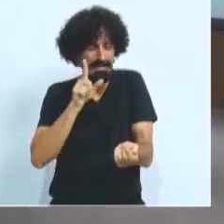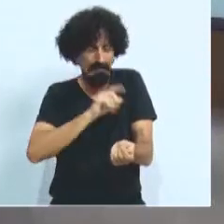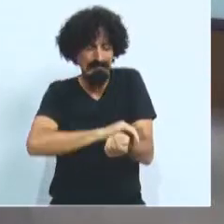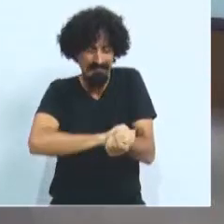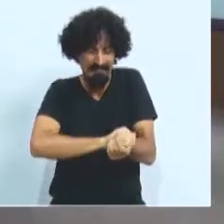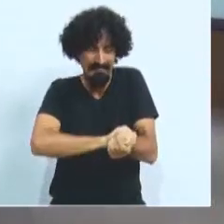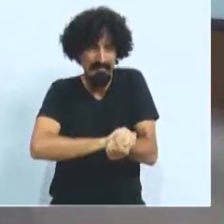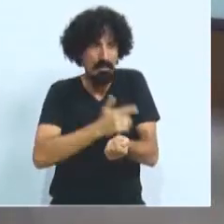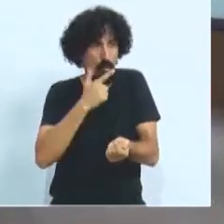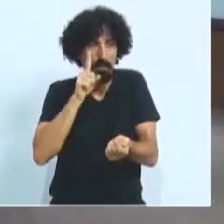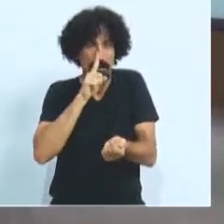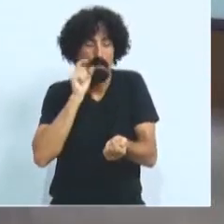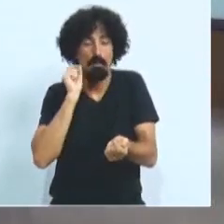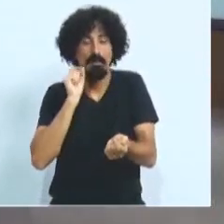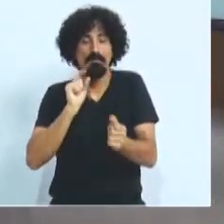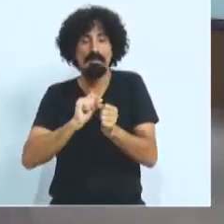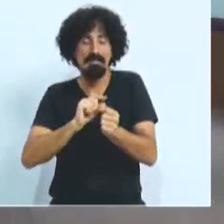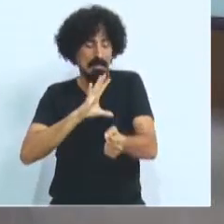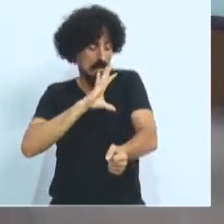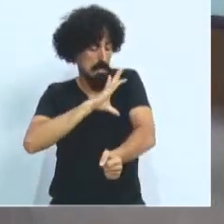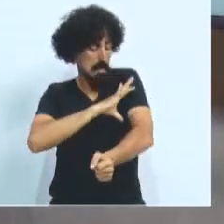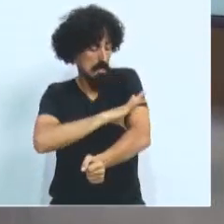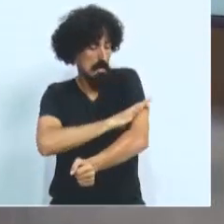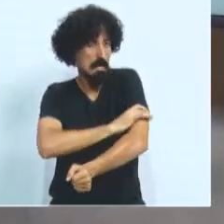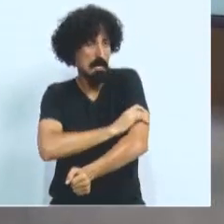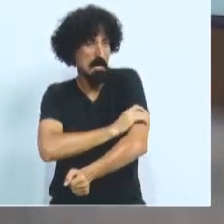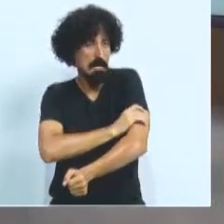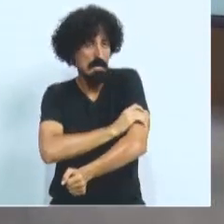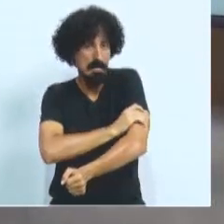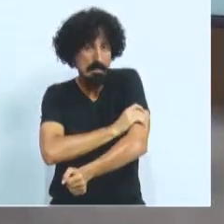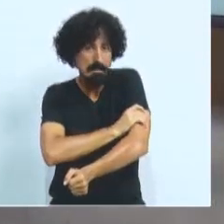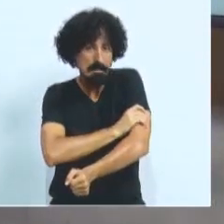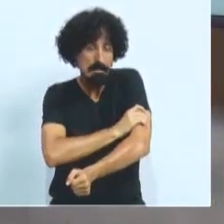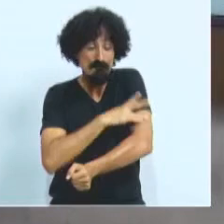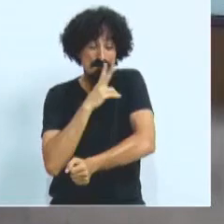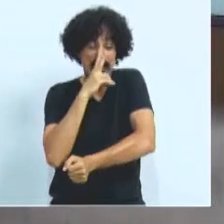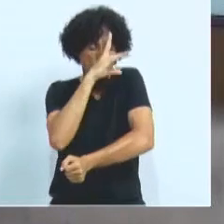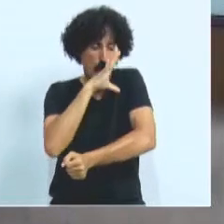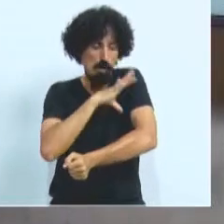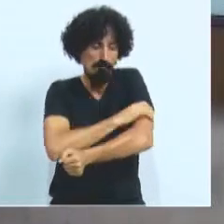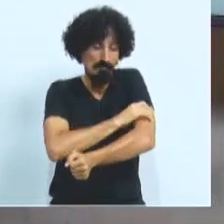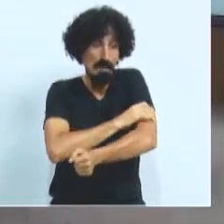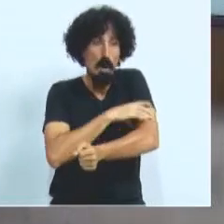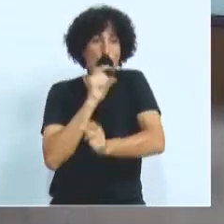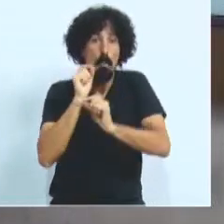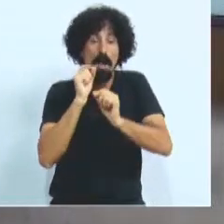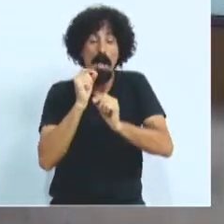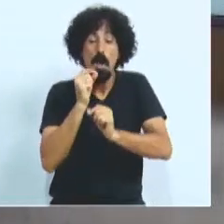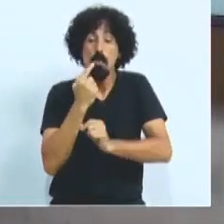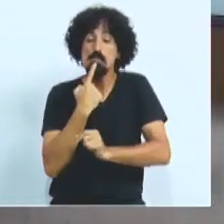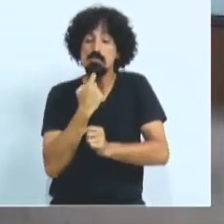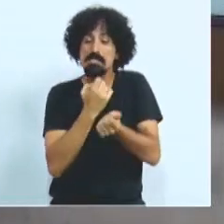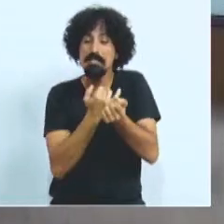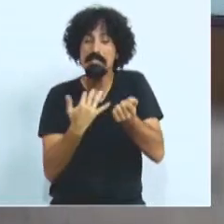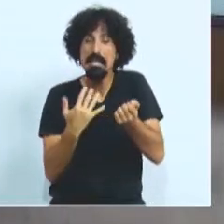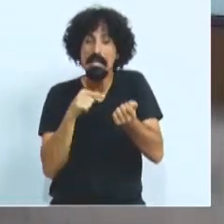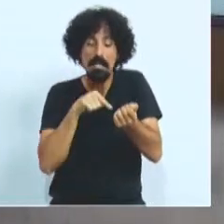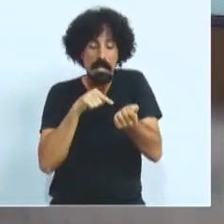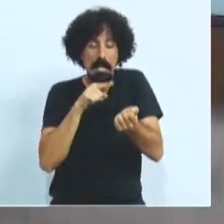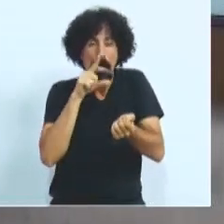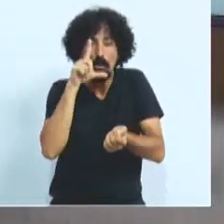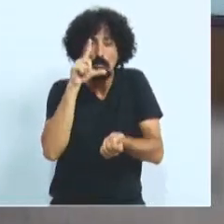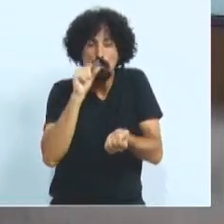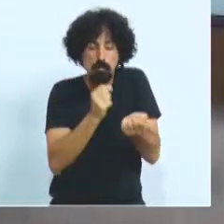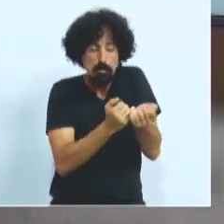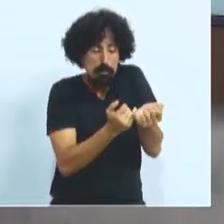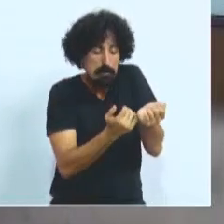pulso, eu vou apertar na parte braquial, fazer a compressão na braquial para diminuir o pulso, o